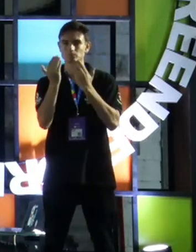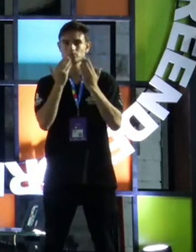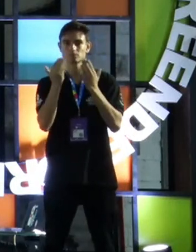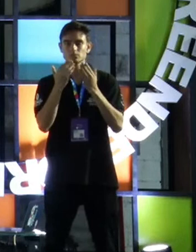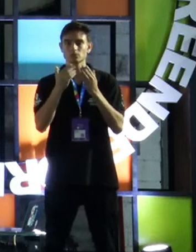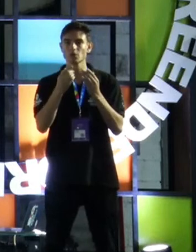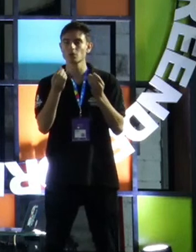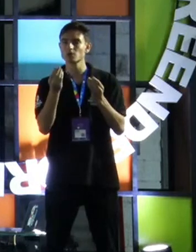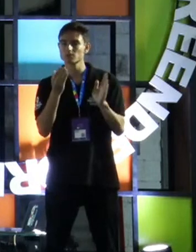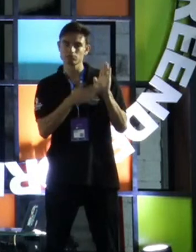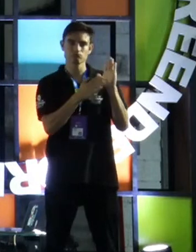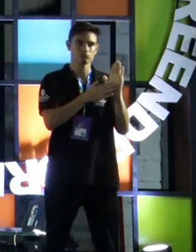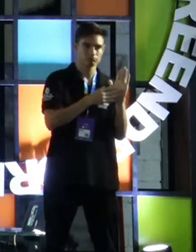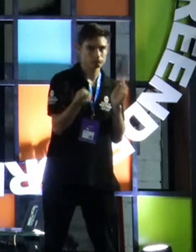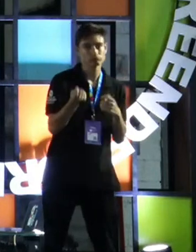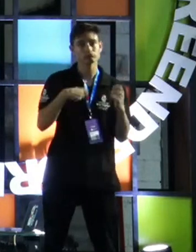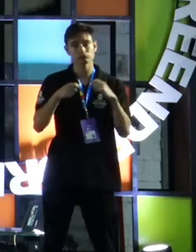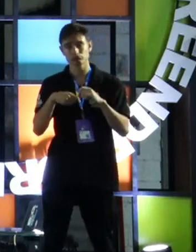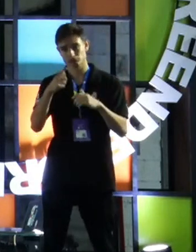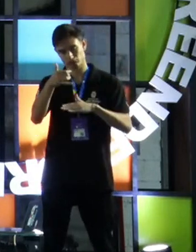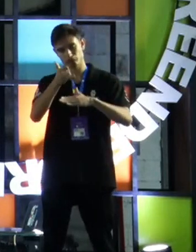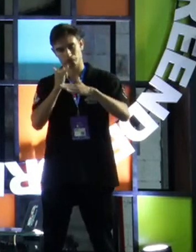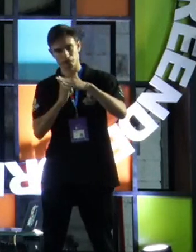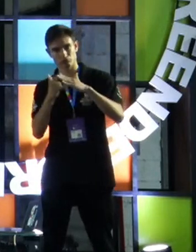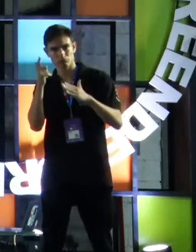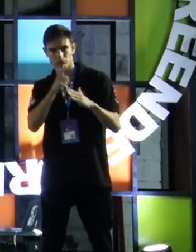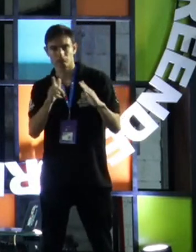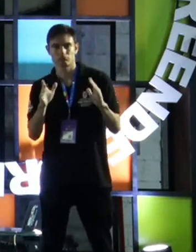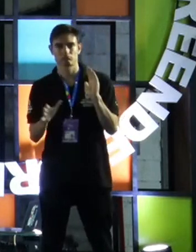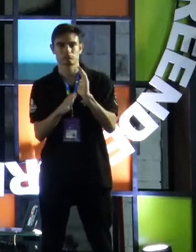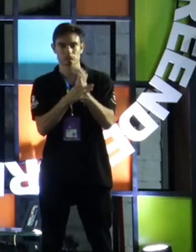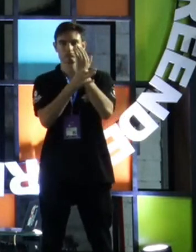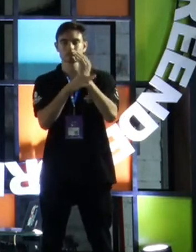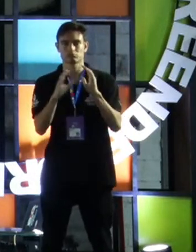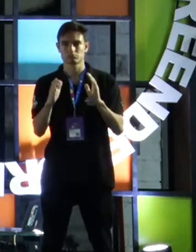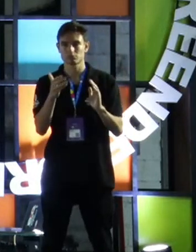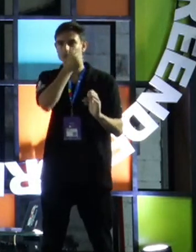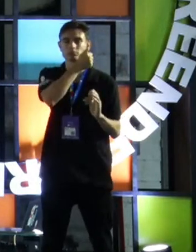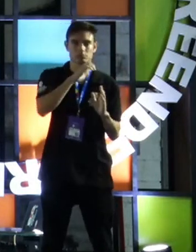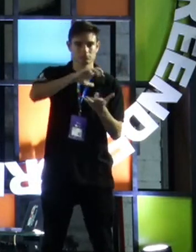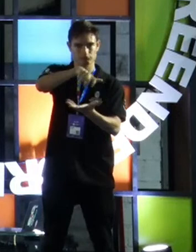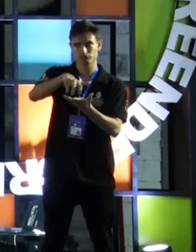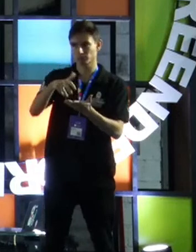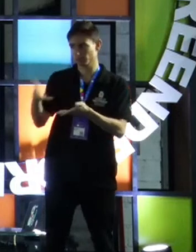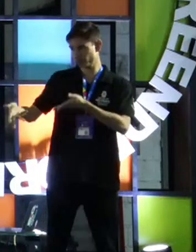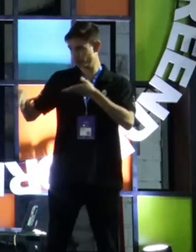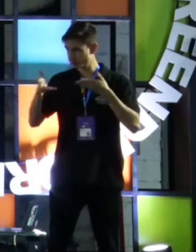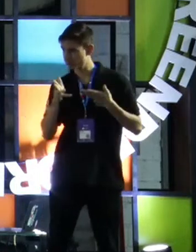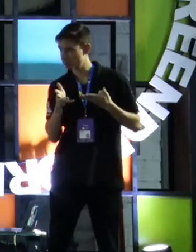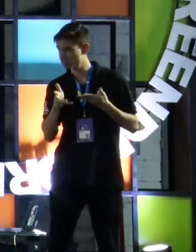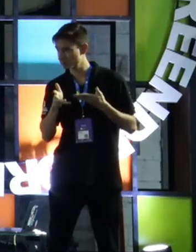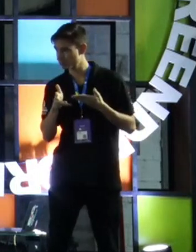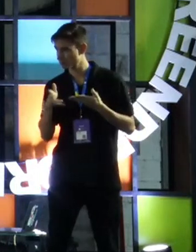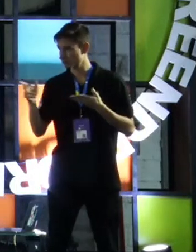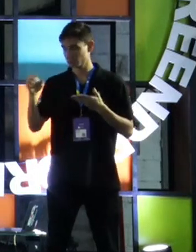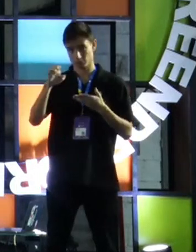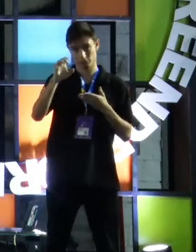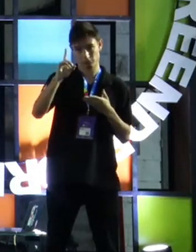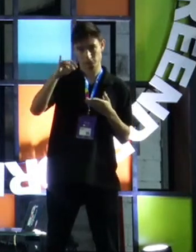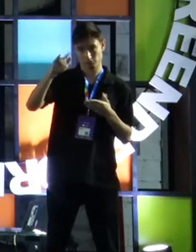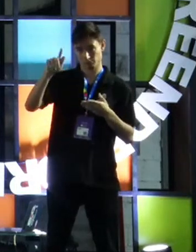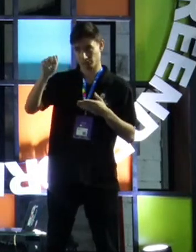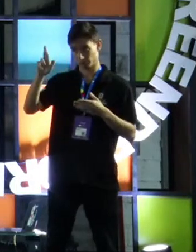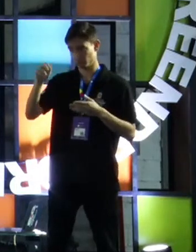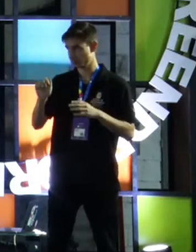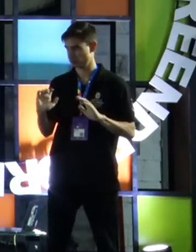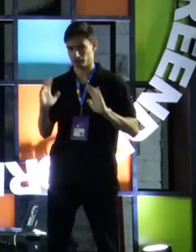e lucro. Sua startup pode salvar o planeta. E para conversar com a gente, quero convidar ao palco Edgar Andrade.